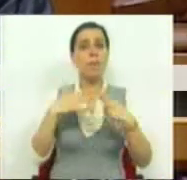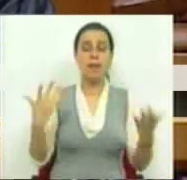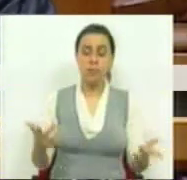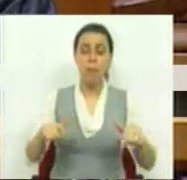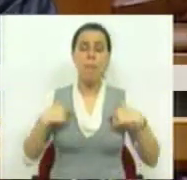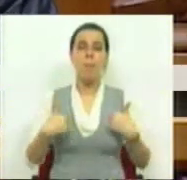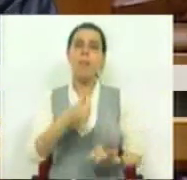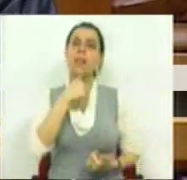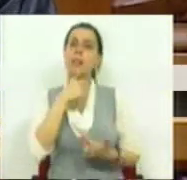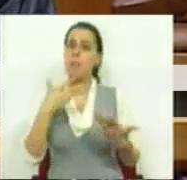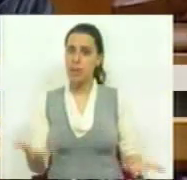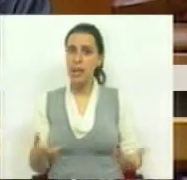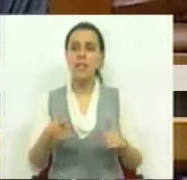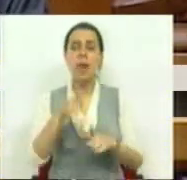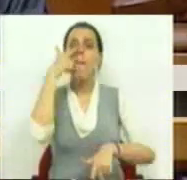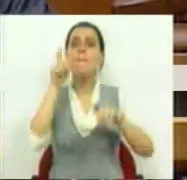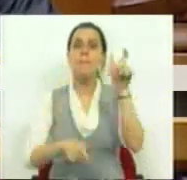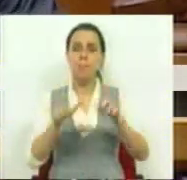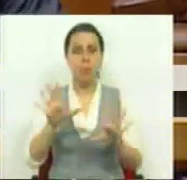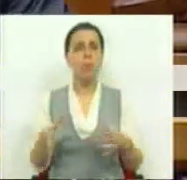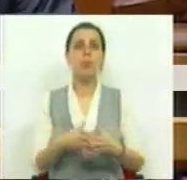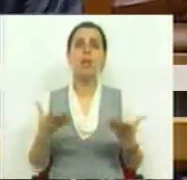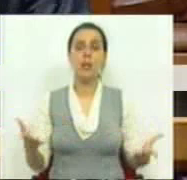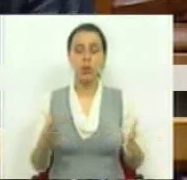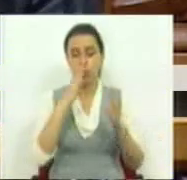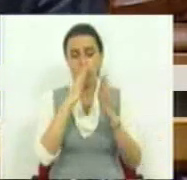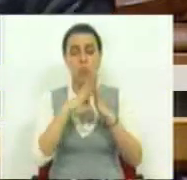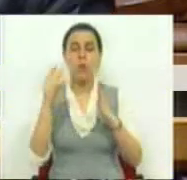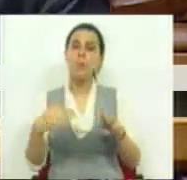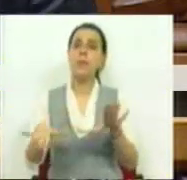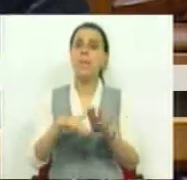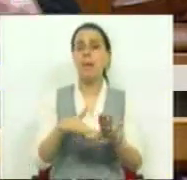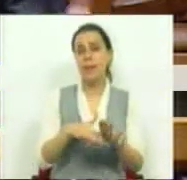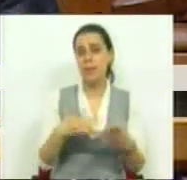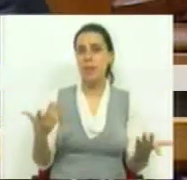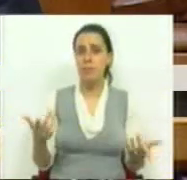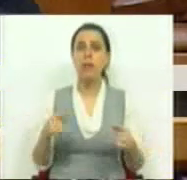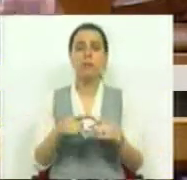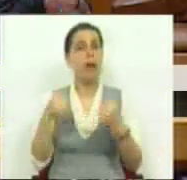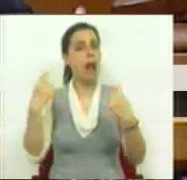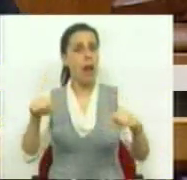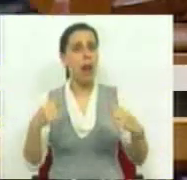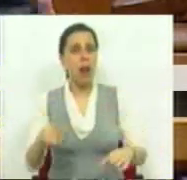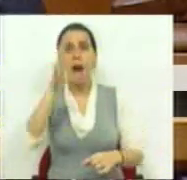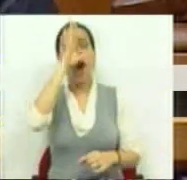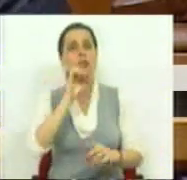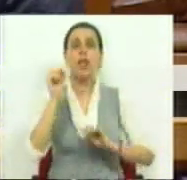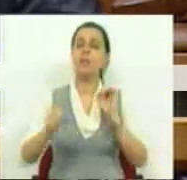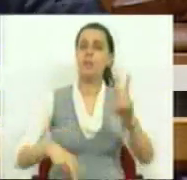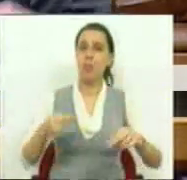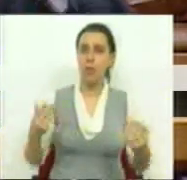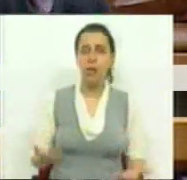de autodeterminação das populações, em modelos de participação que até preexistem ao Estado